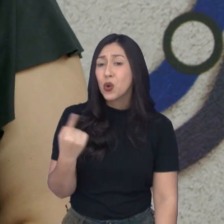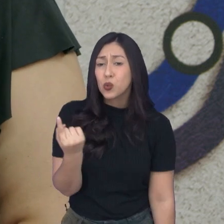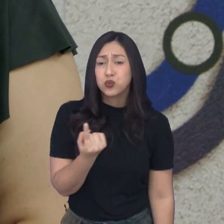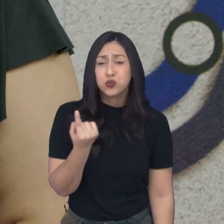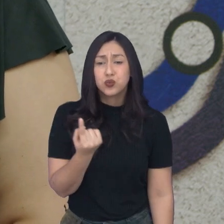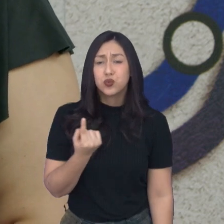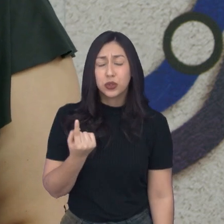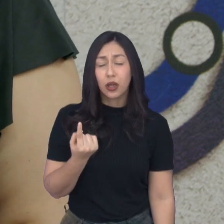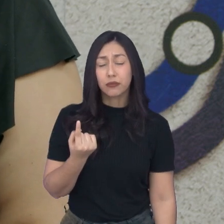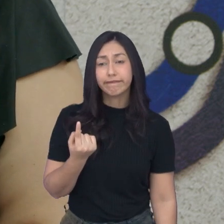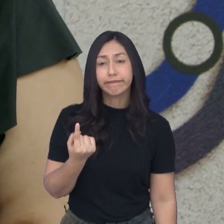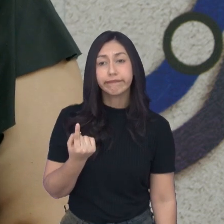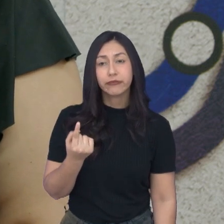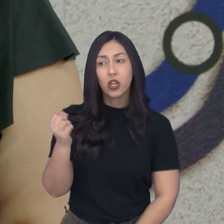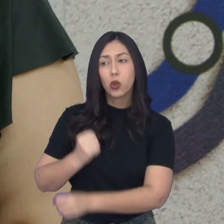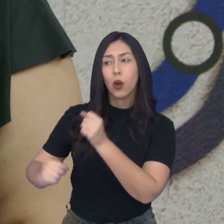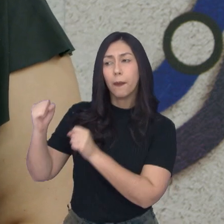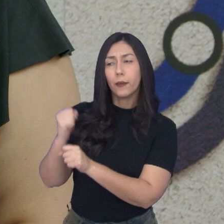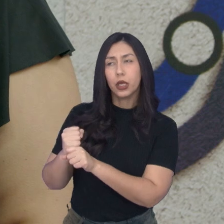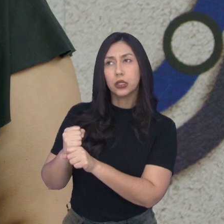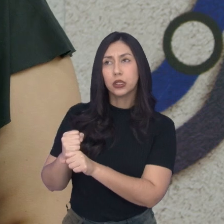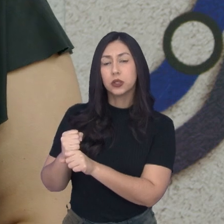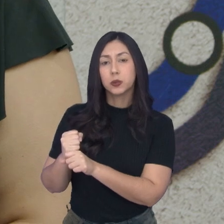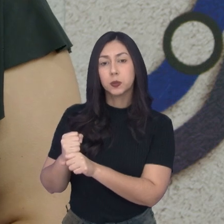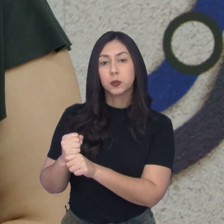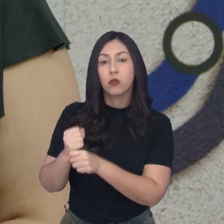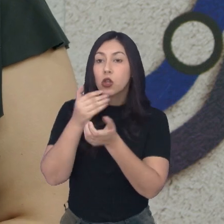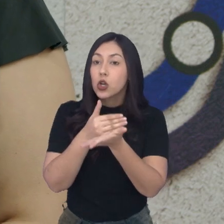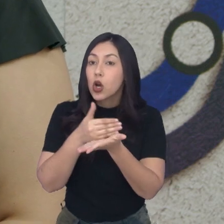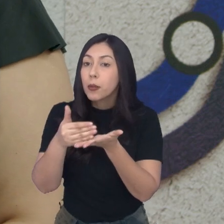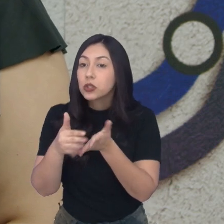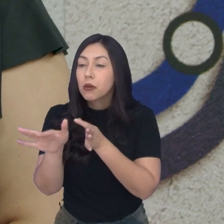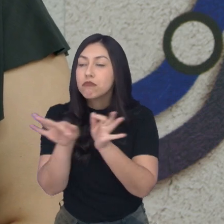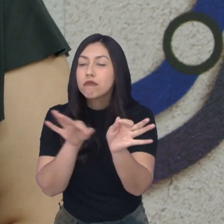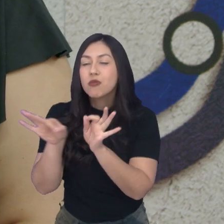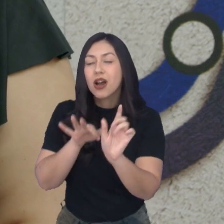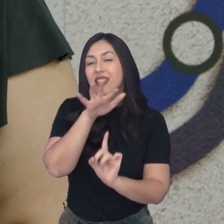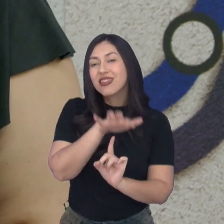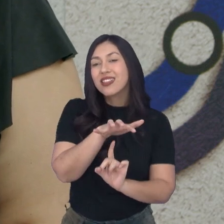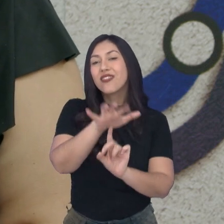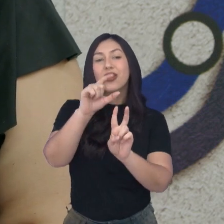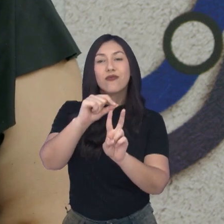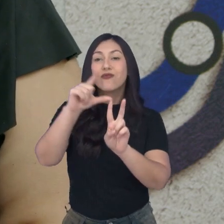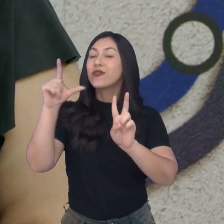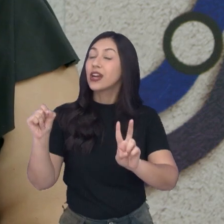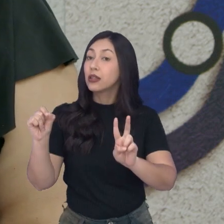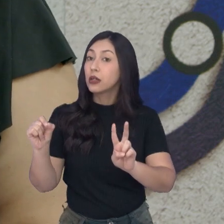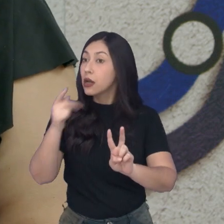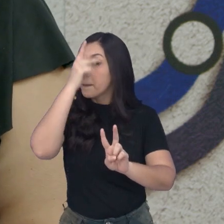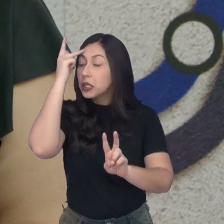dentro da alimentação. Né? O ano passado, a gente começou a produzir feiras veganas para poder trazer não só o público,